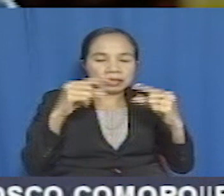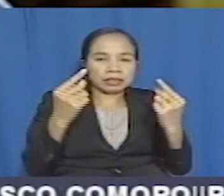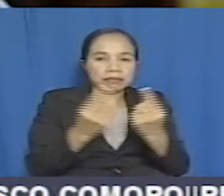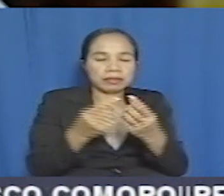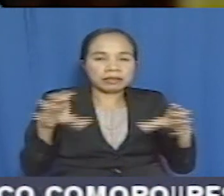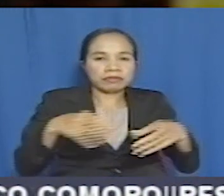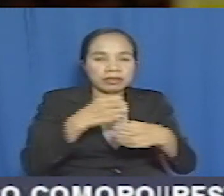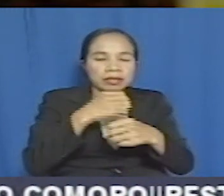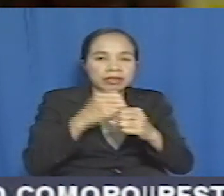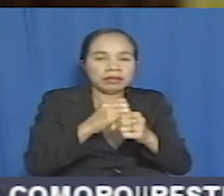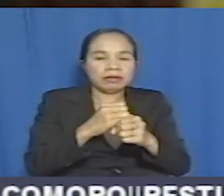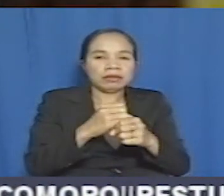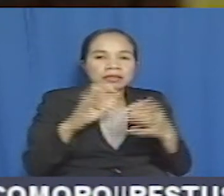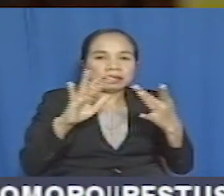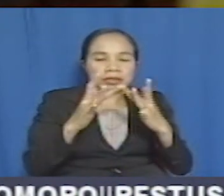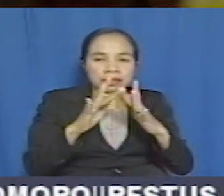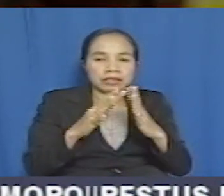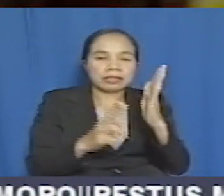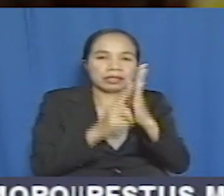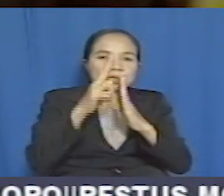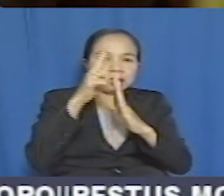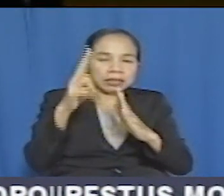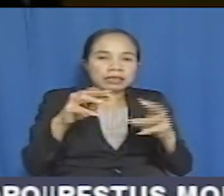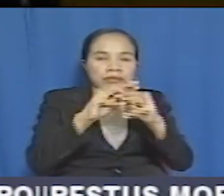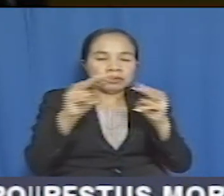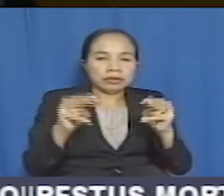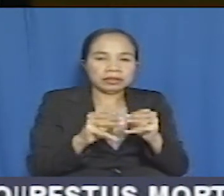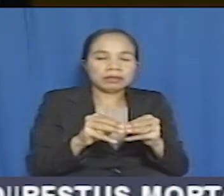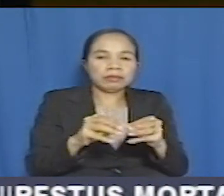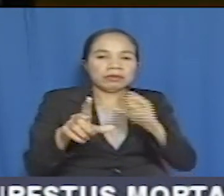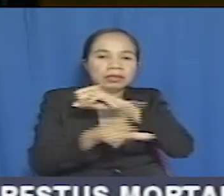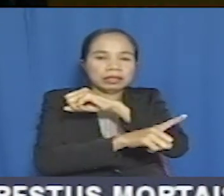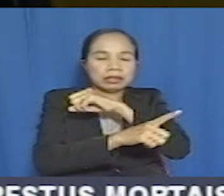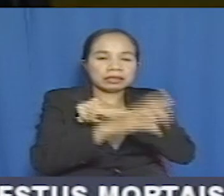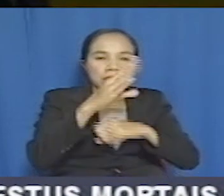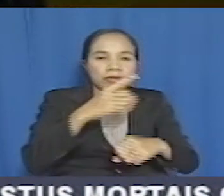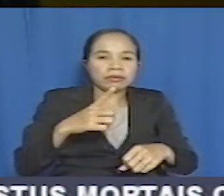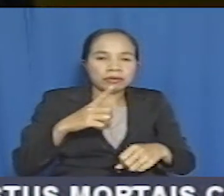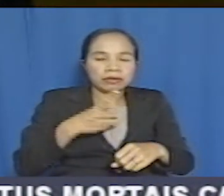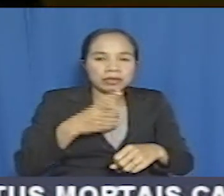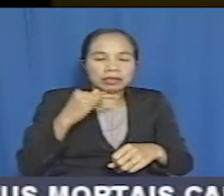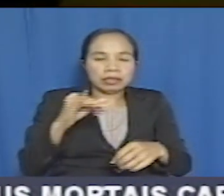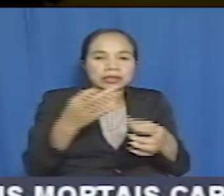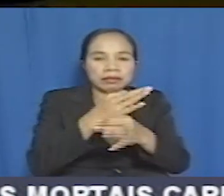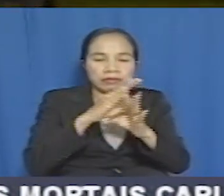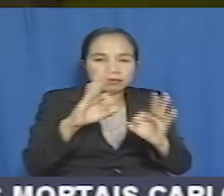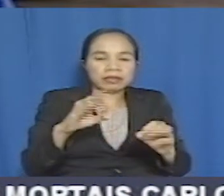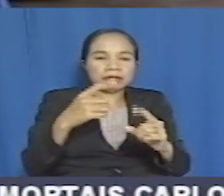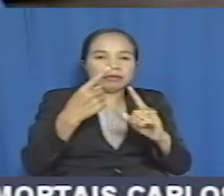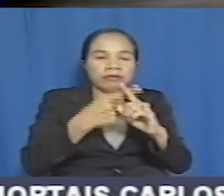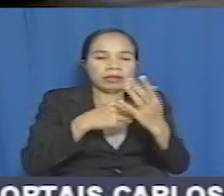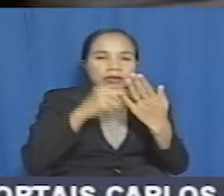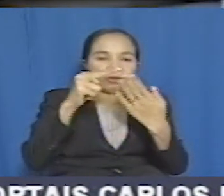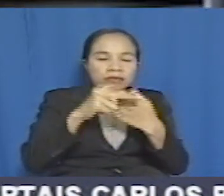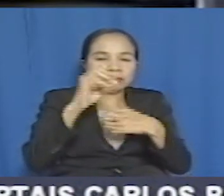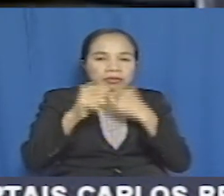tekniku montau na sistema digitalizasaun di TMB ia munisipi Lekisano Dili, no serramata ia miado fula novembro tinang ne,